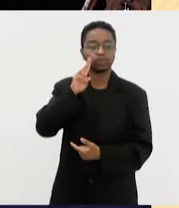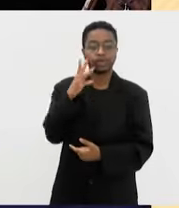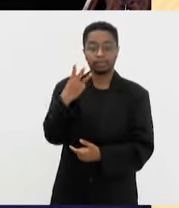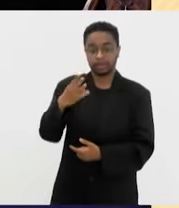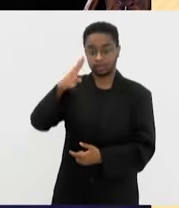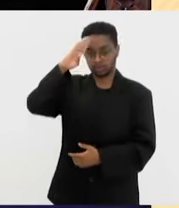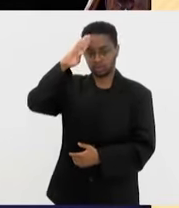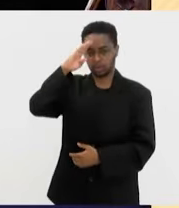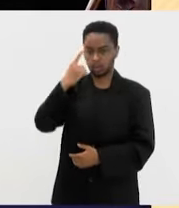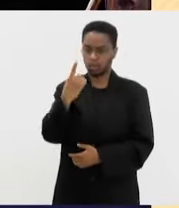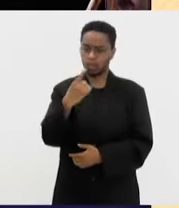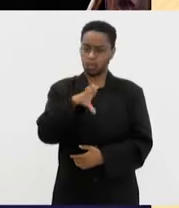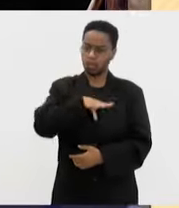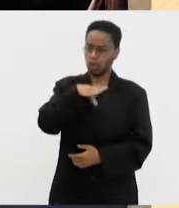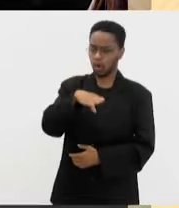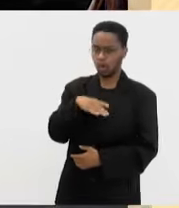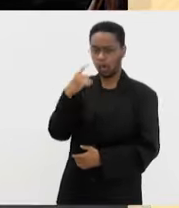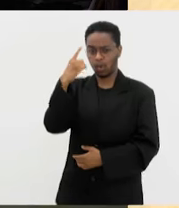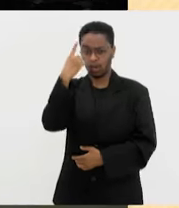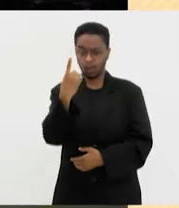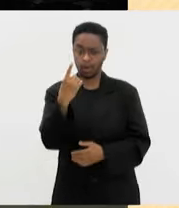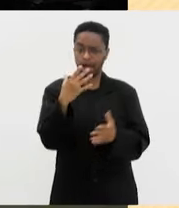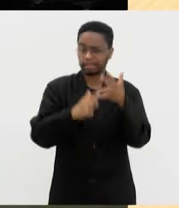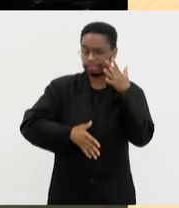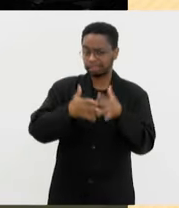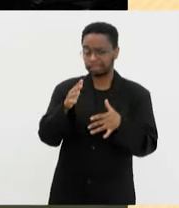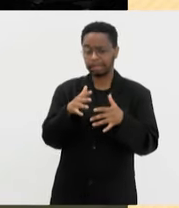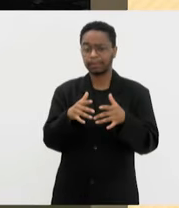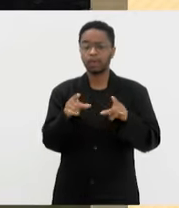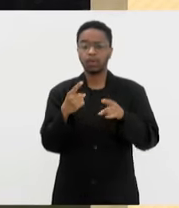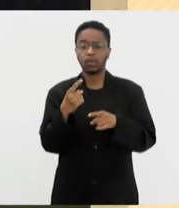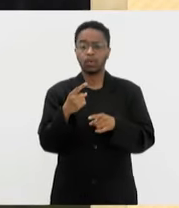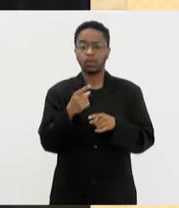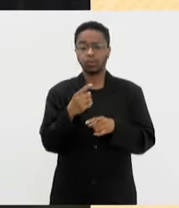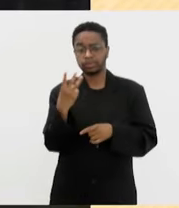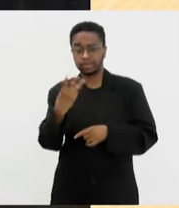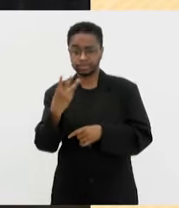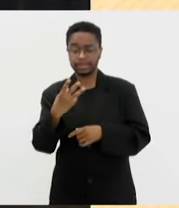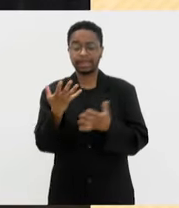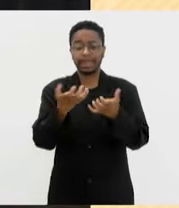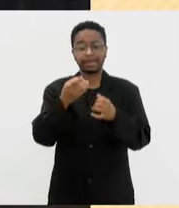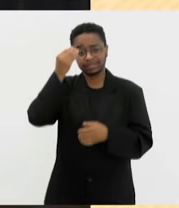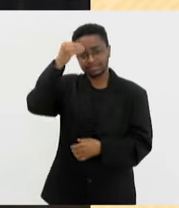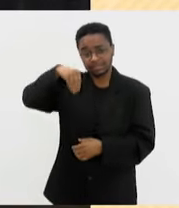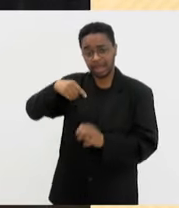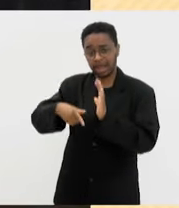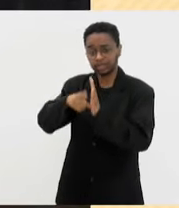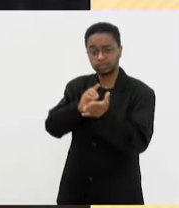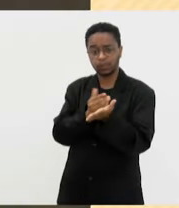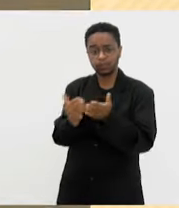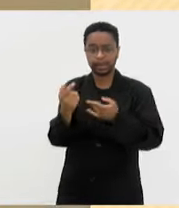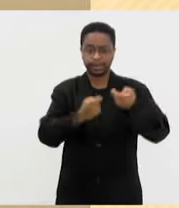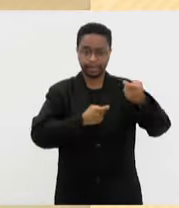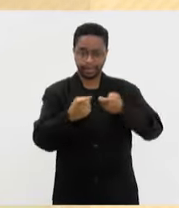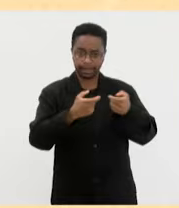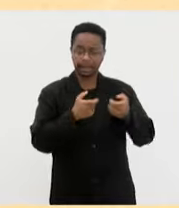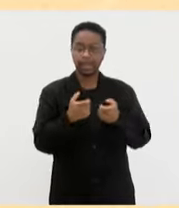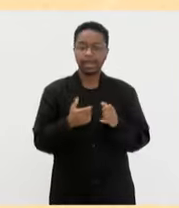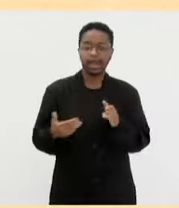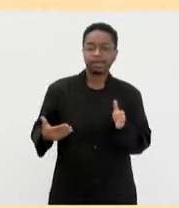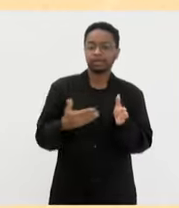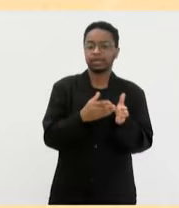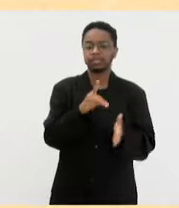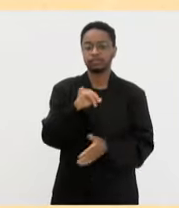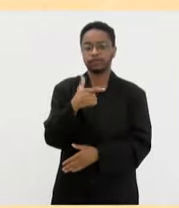um valentão, um atrapalhado e outro que quer desistir antes da guerra começar. A temporada vai até o dia 24